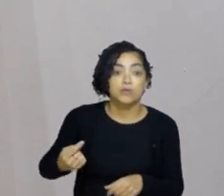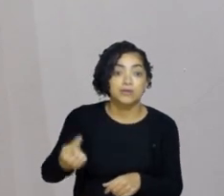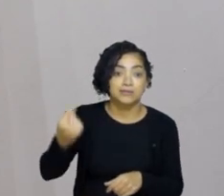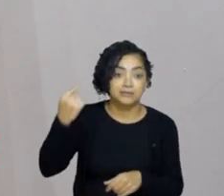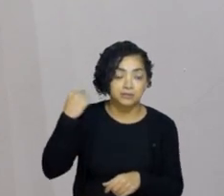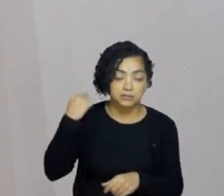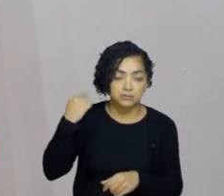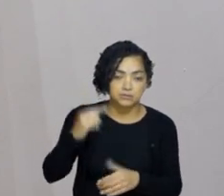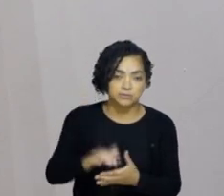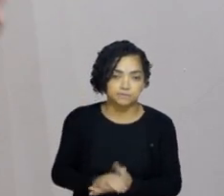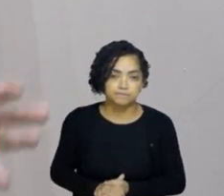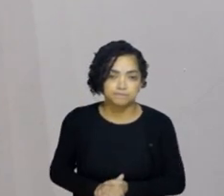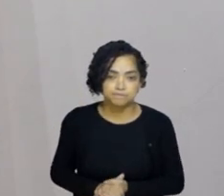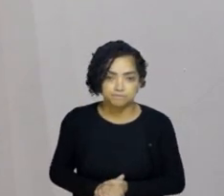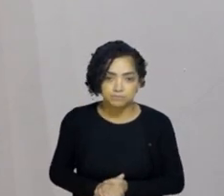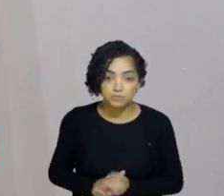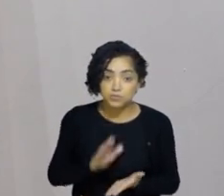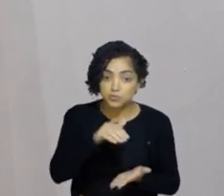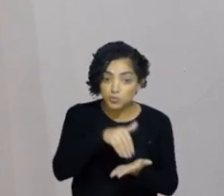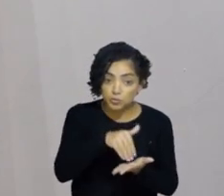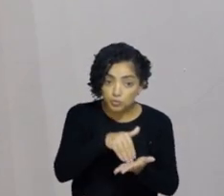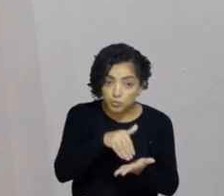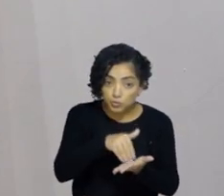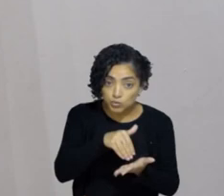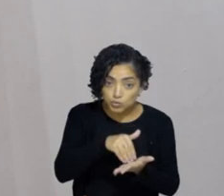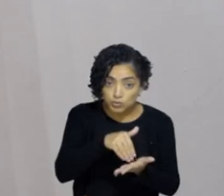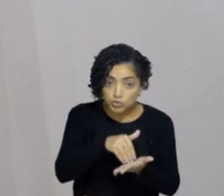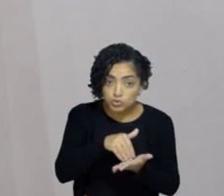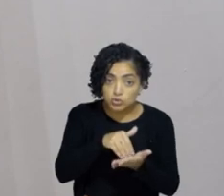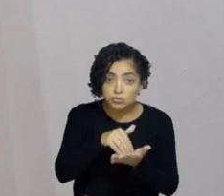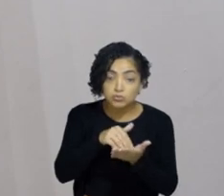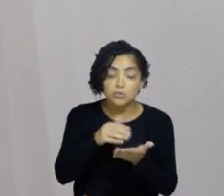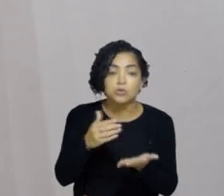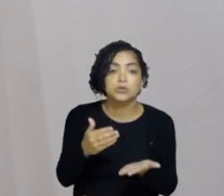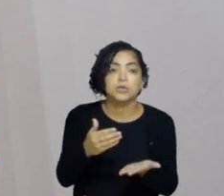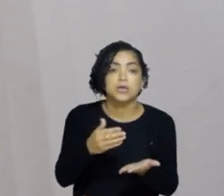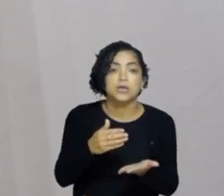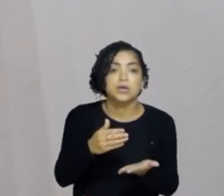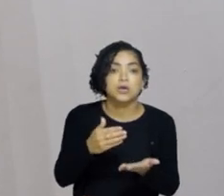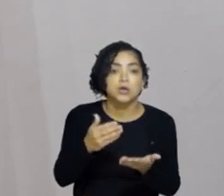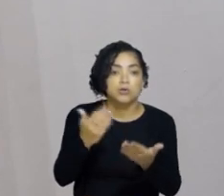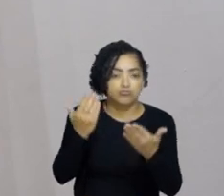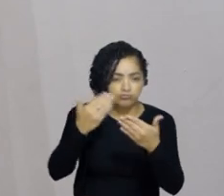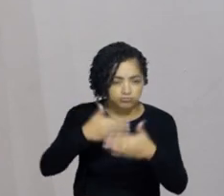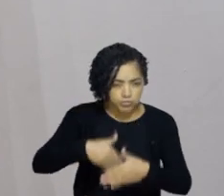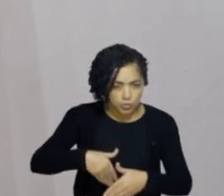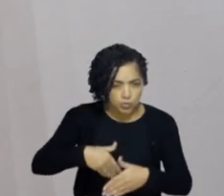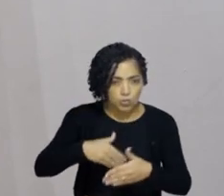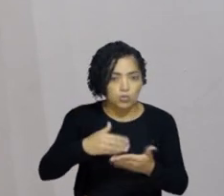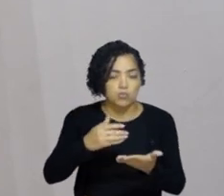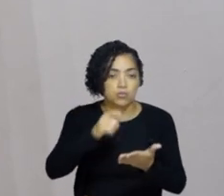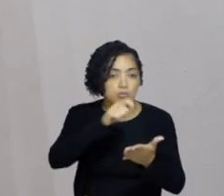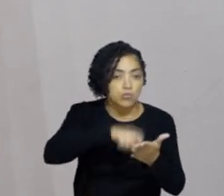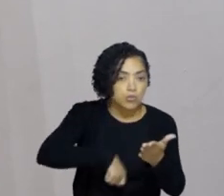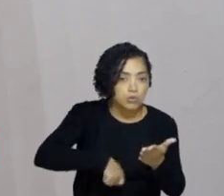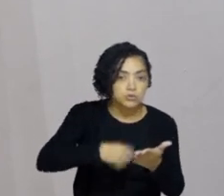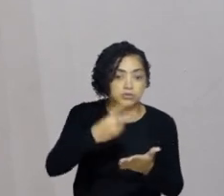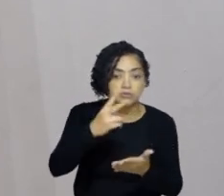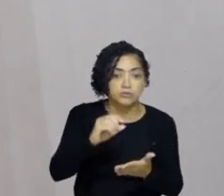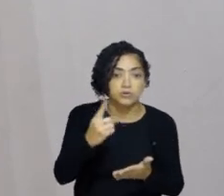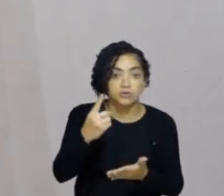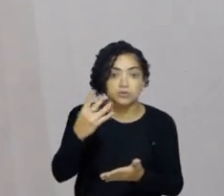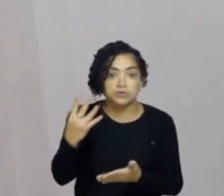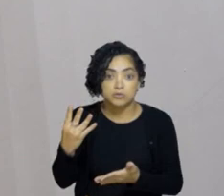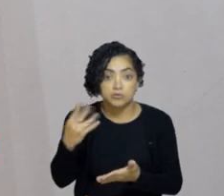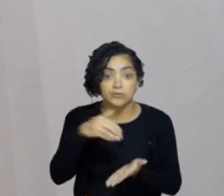concursos públicos. O último concurso para psicólogos policiais foi em 2010, o último concurso para delegados de polícia foi em 2014, o